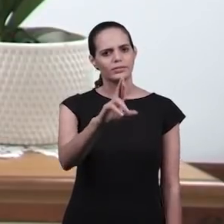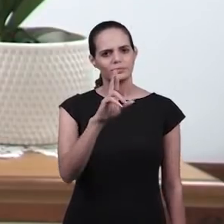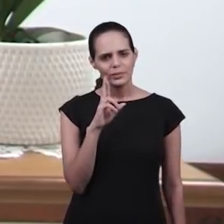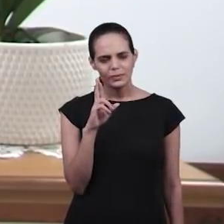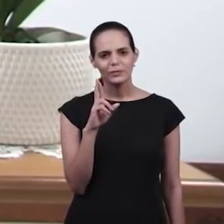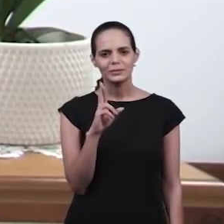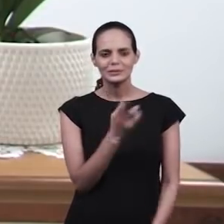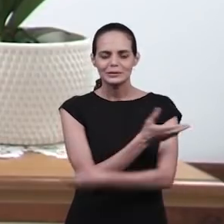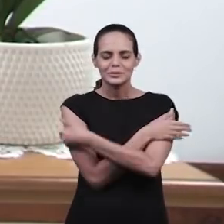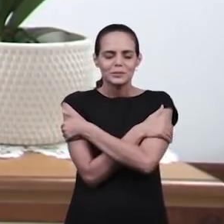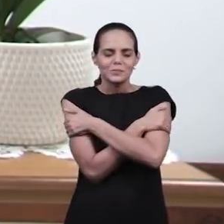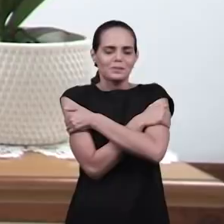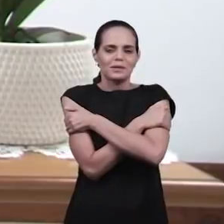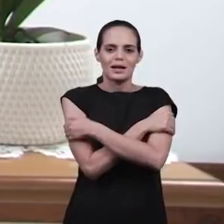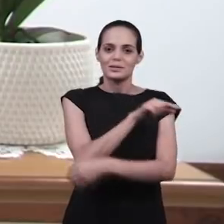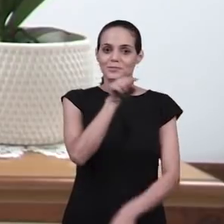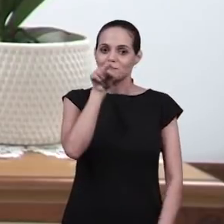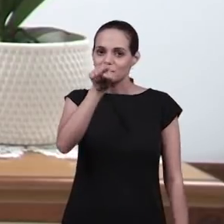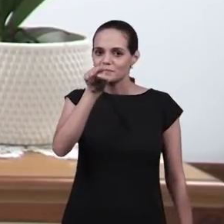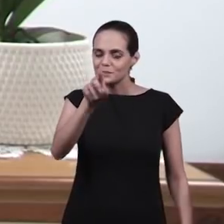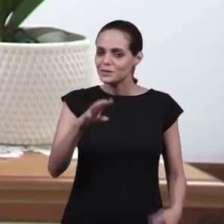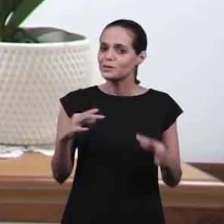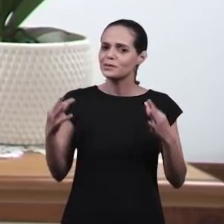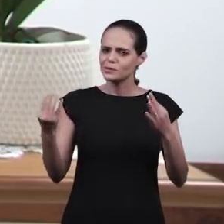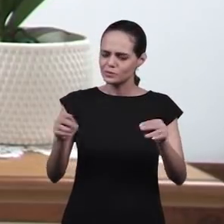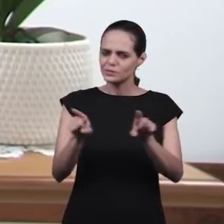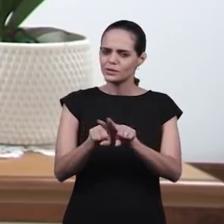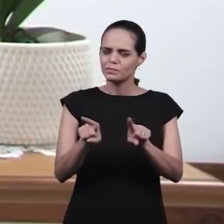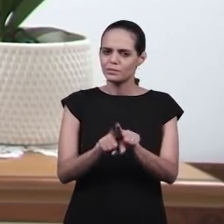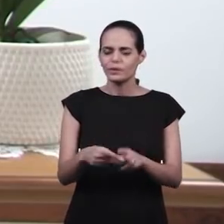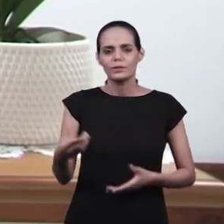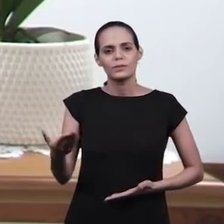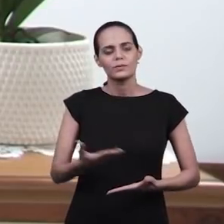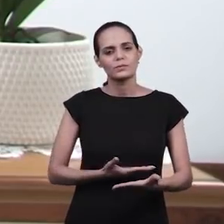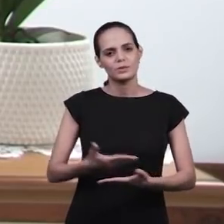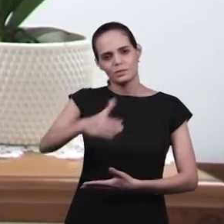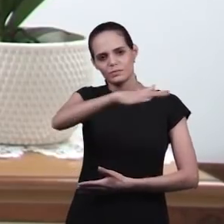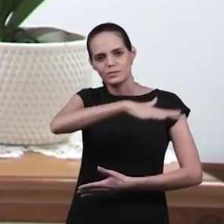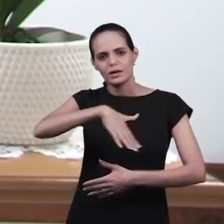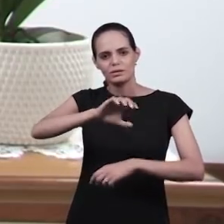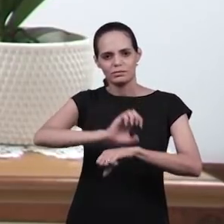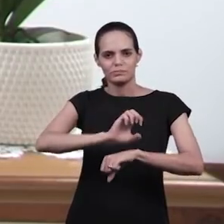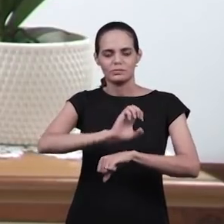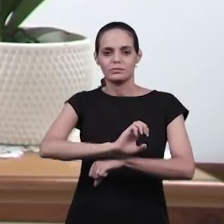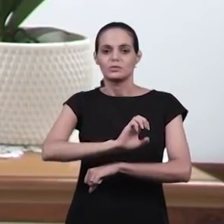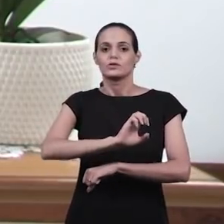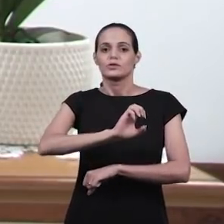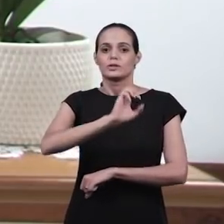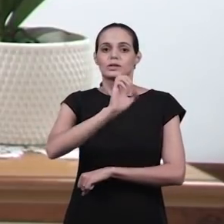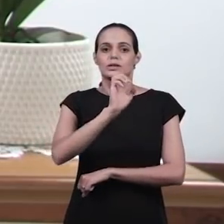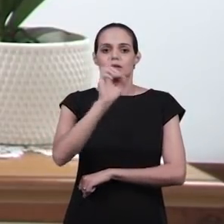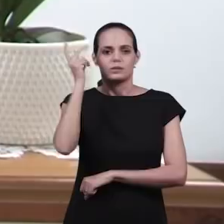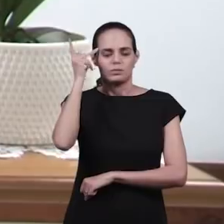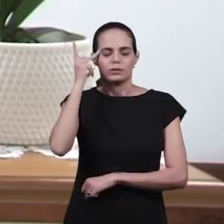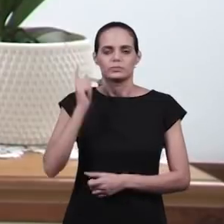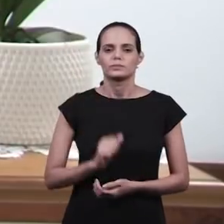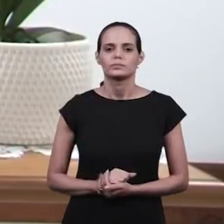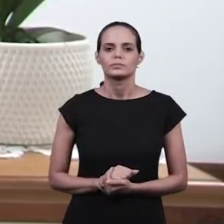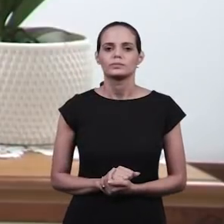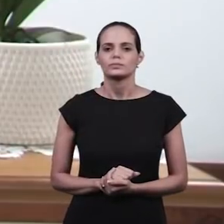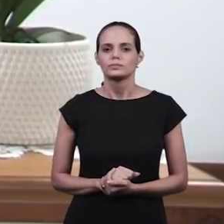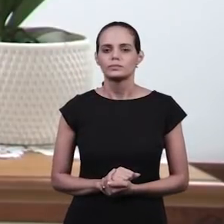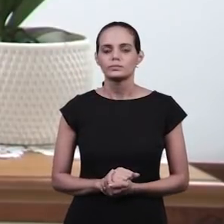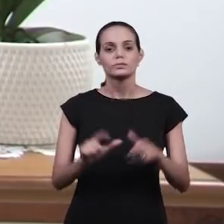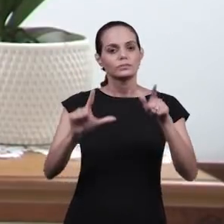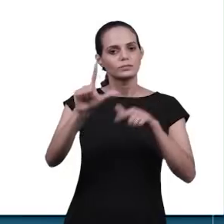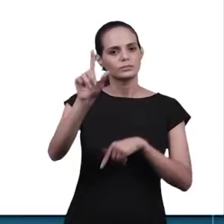Camila, muito boa a sua resposta. Um abraço à irmã e a todos os nossos irmãos, então, de São José dos Campos. A letra B,